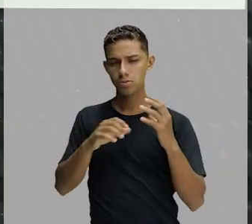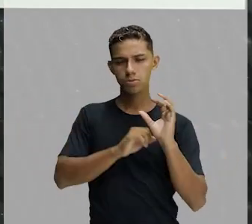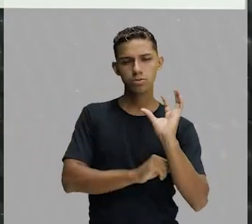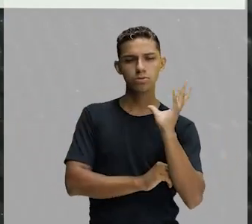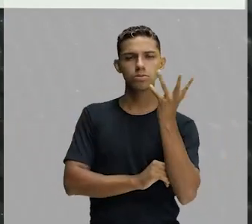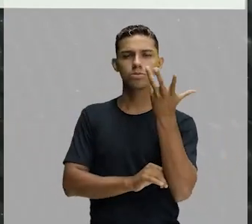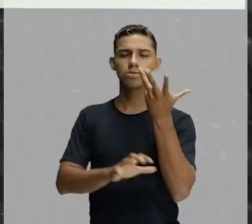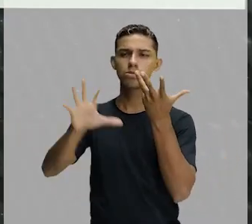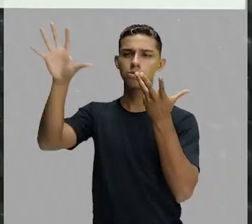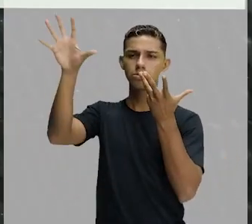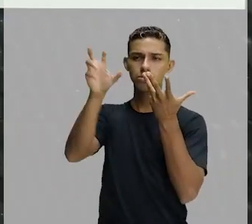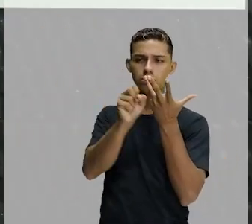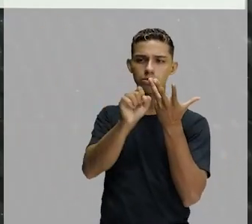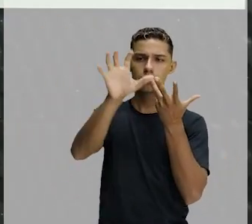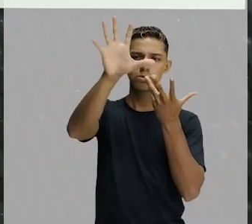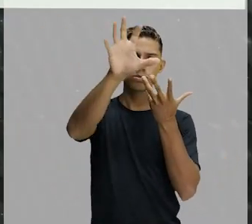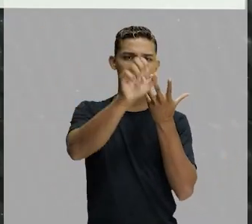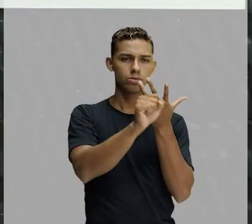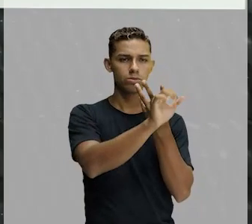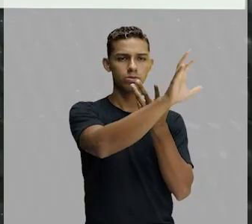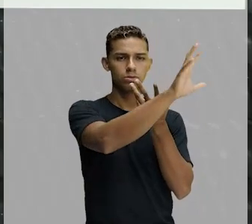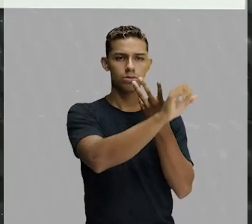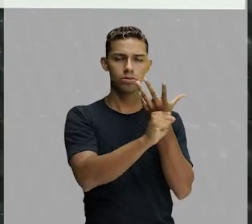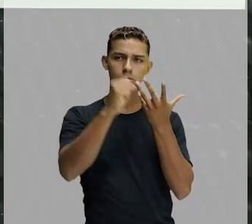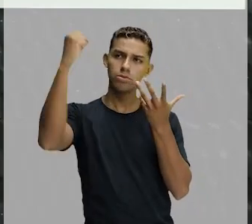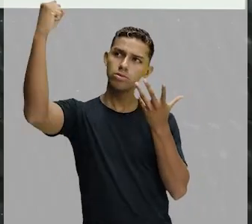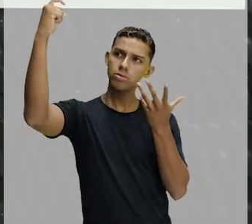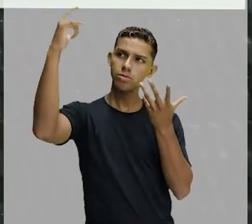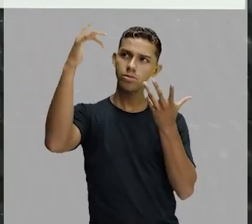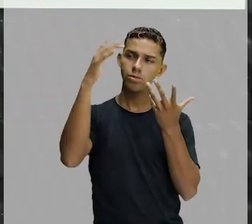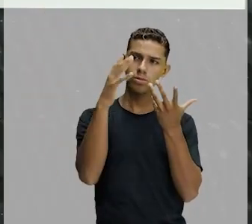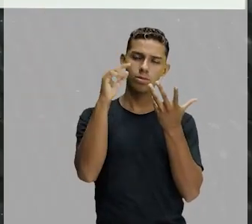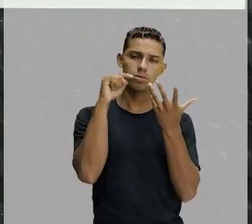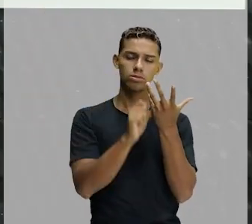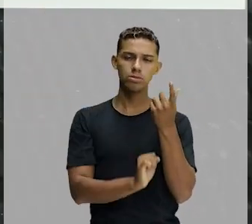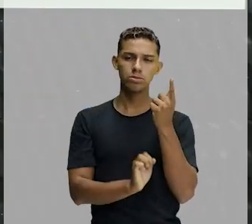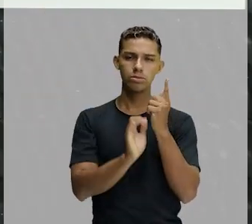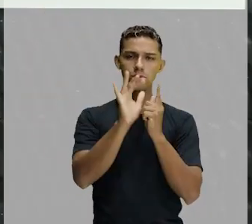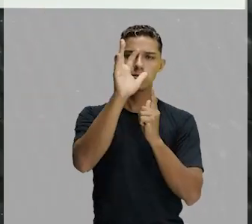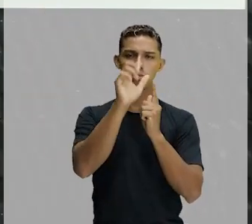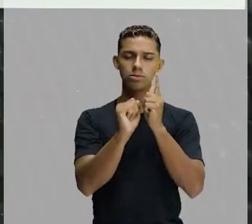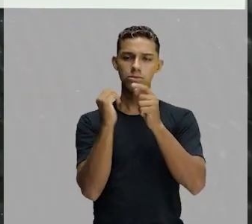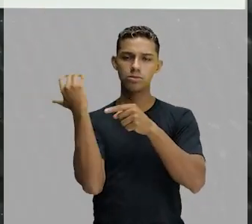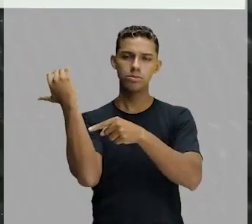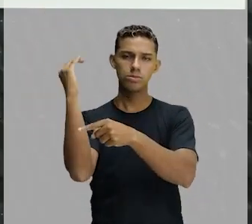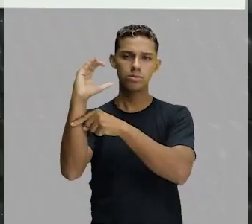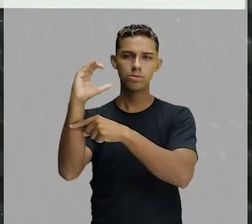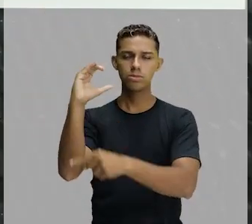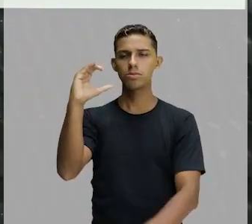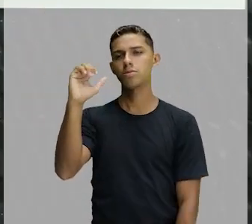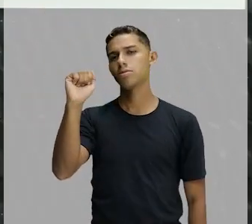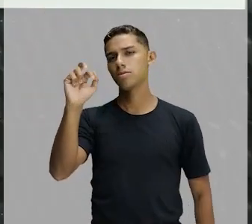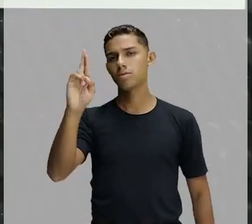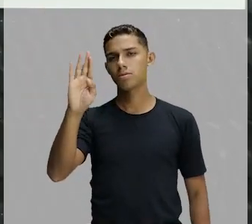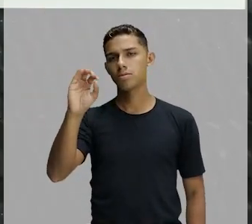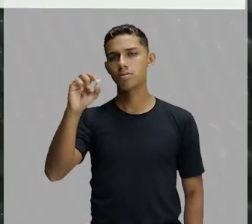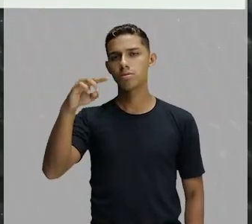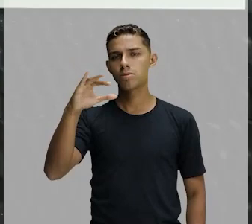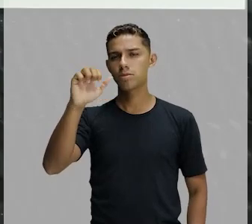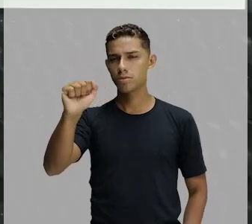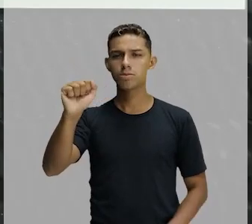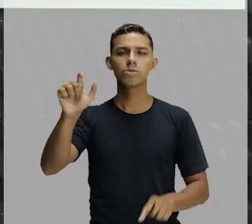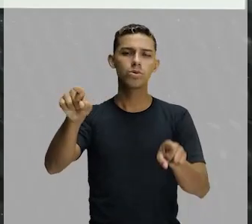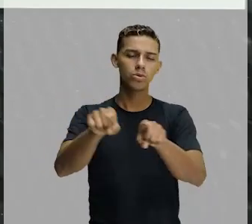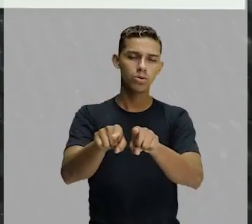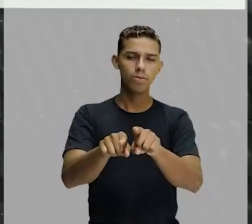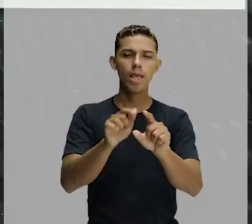tendo aqui a absorção de gás carbônico. Esse gás carbônico, juntamente com a água que foi absorvido